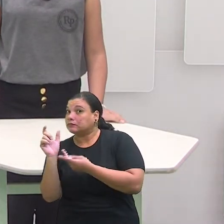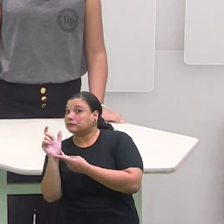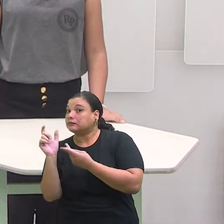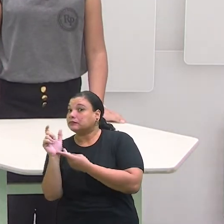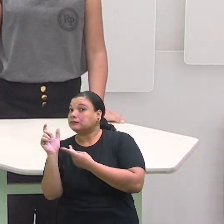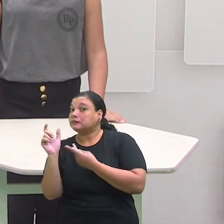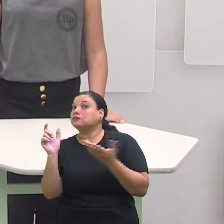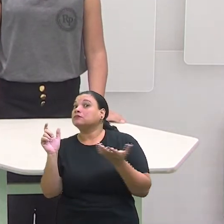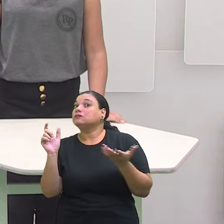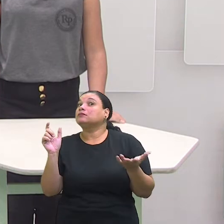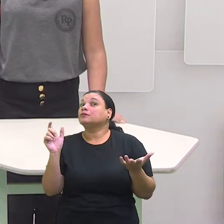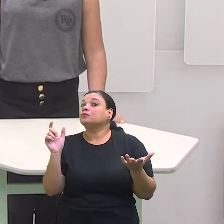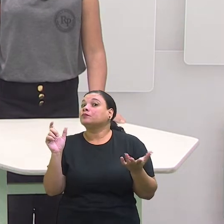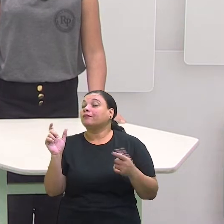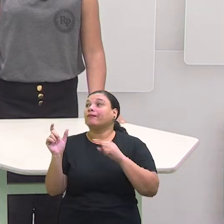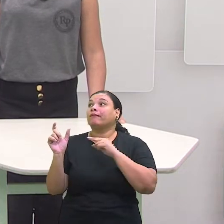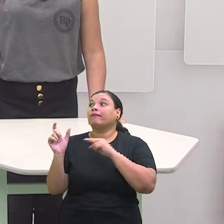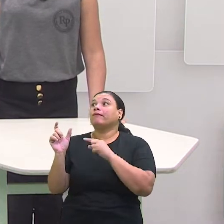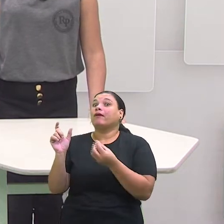Será?